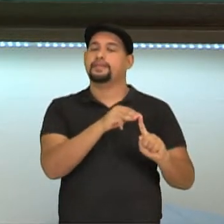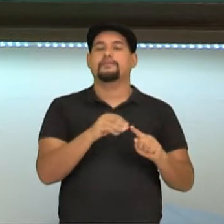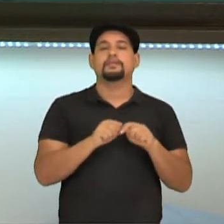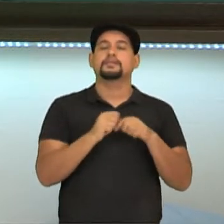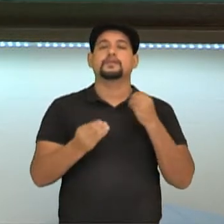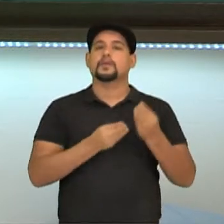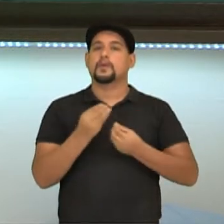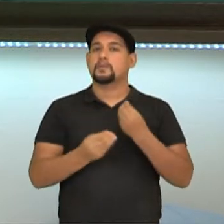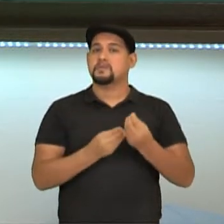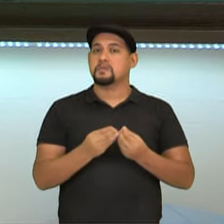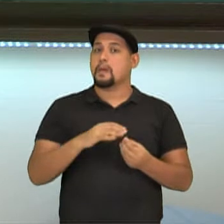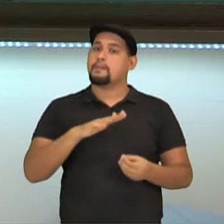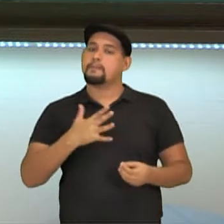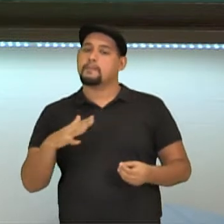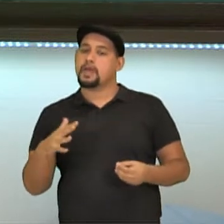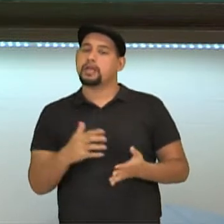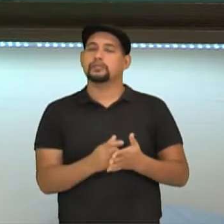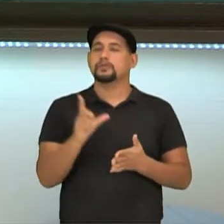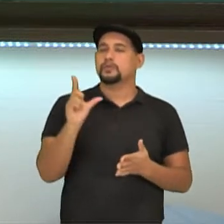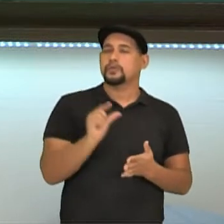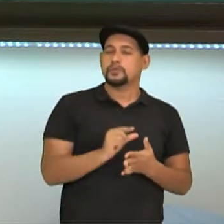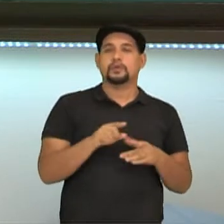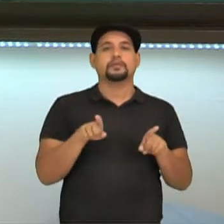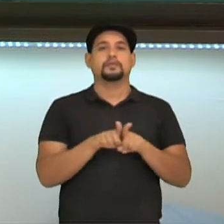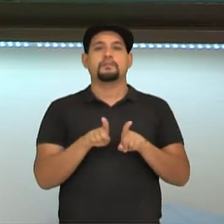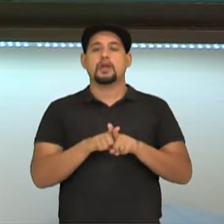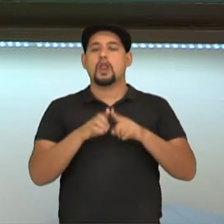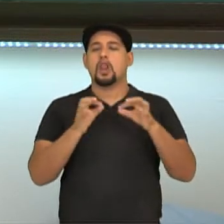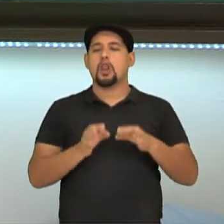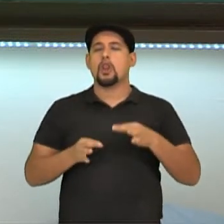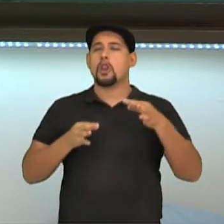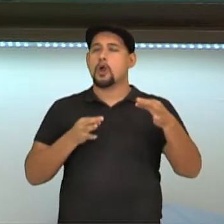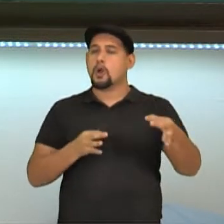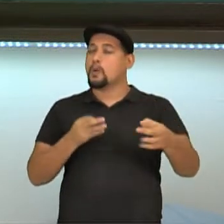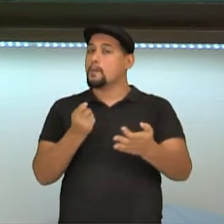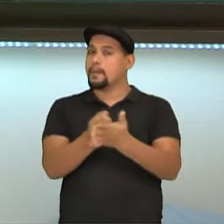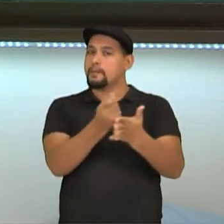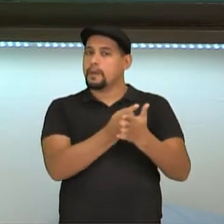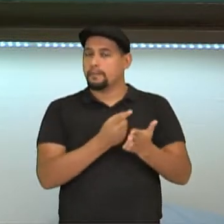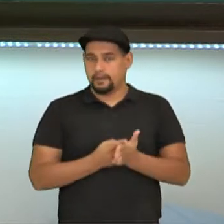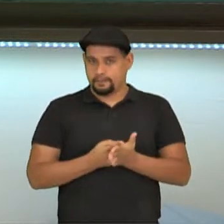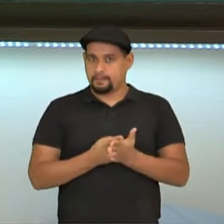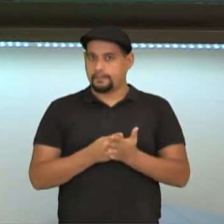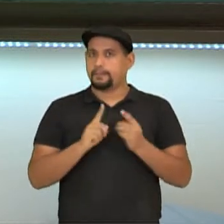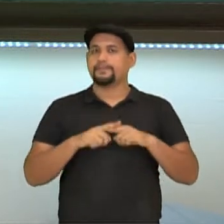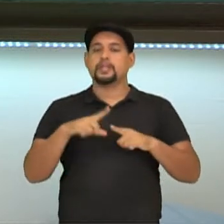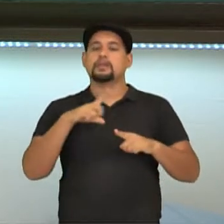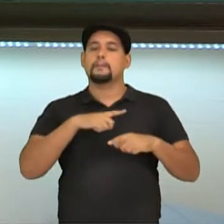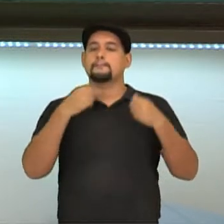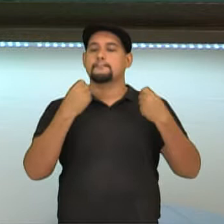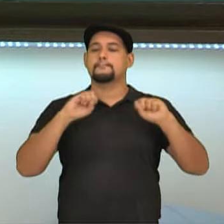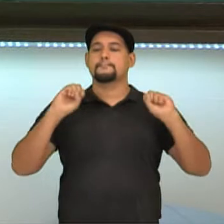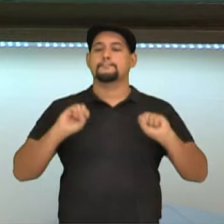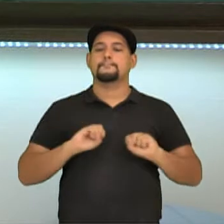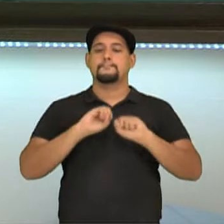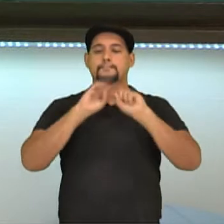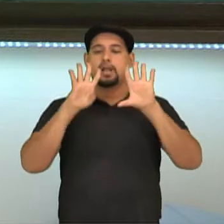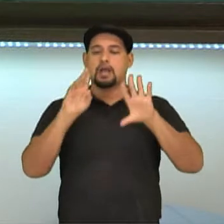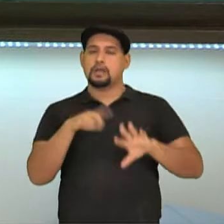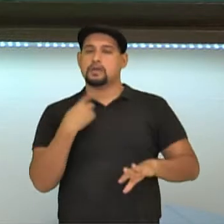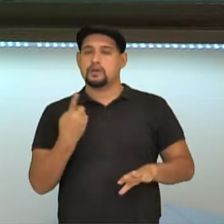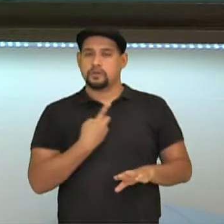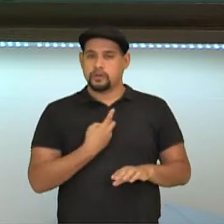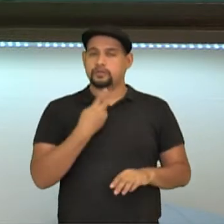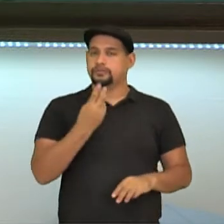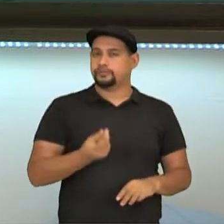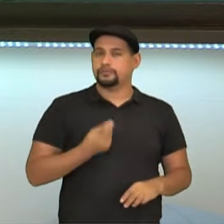ser de médio, de curto, de médio e de longo prazo. Então, a gente tendo muito claramente o nosso orçamento,